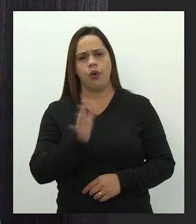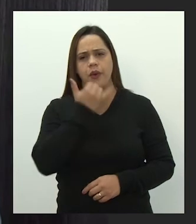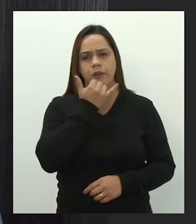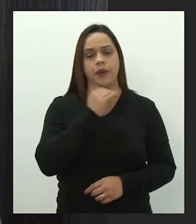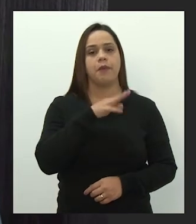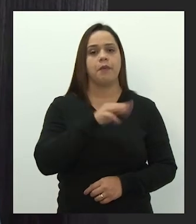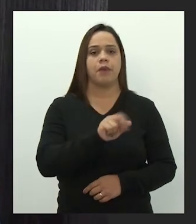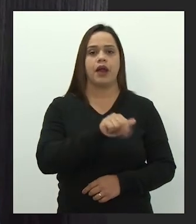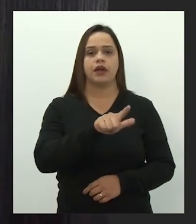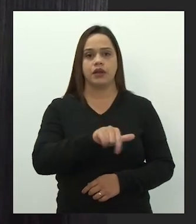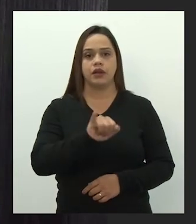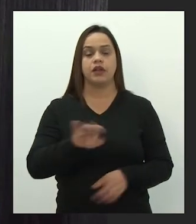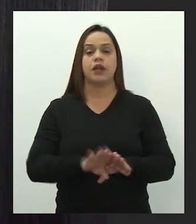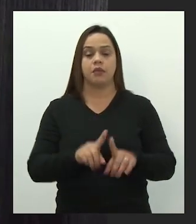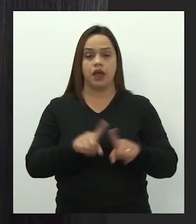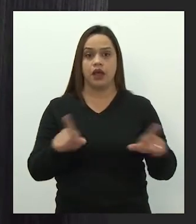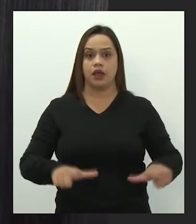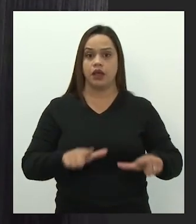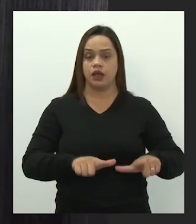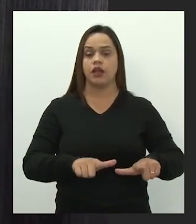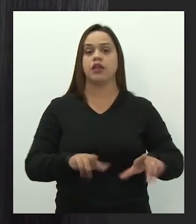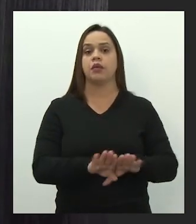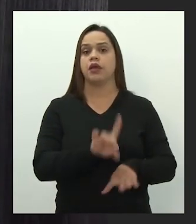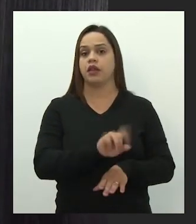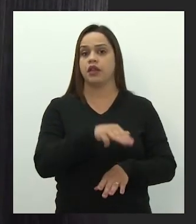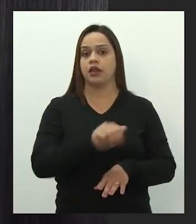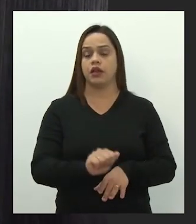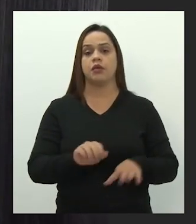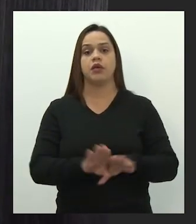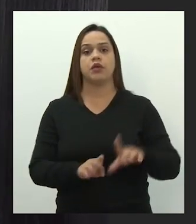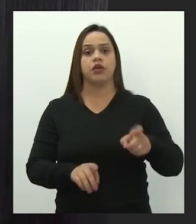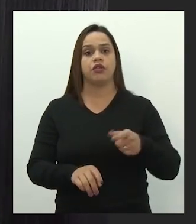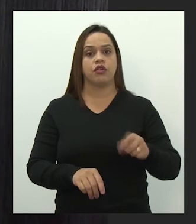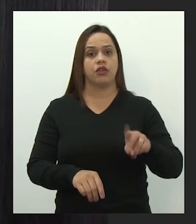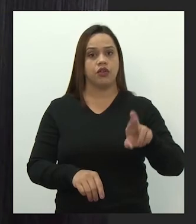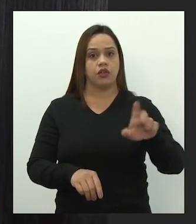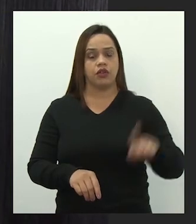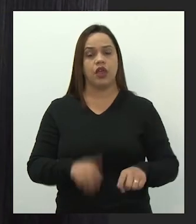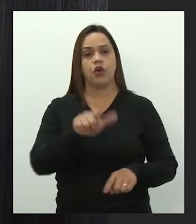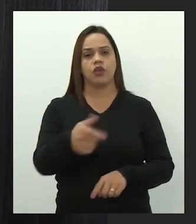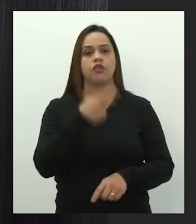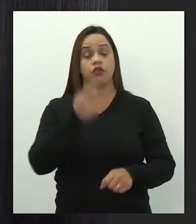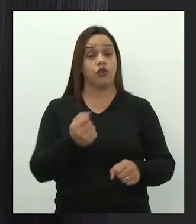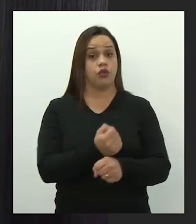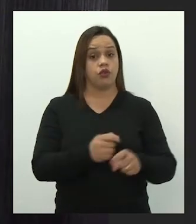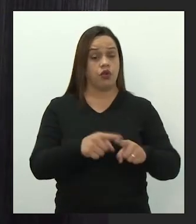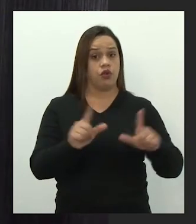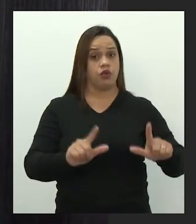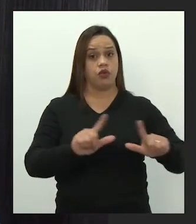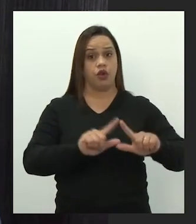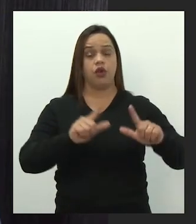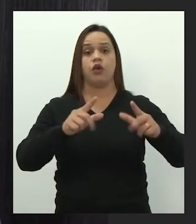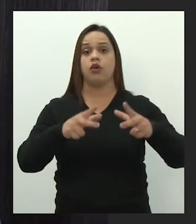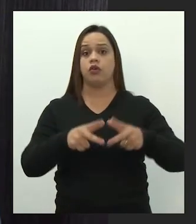falou. O tabuleiro de dama, o xadrez, a Shirley falou. A Dalva falou construção de figuras geométricas com canudo